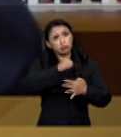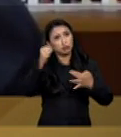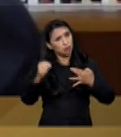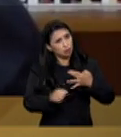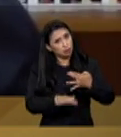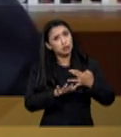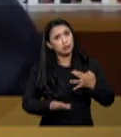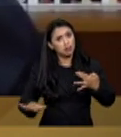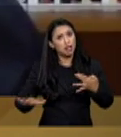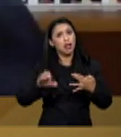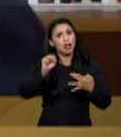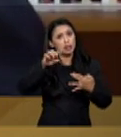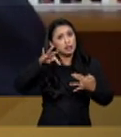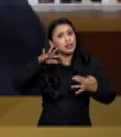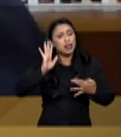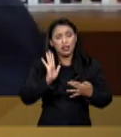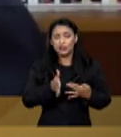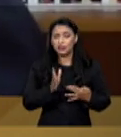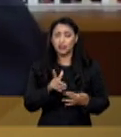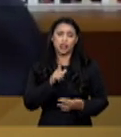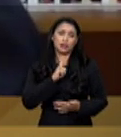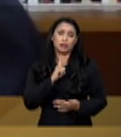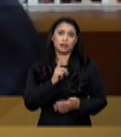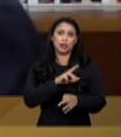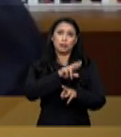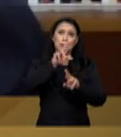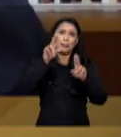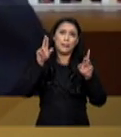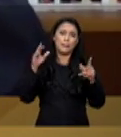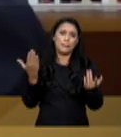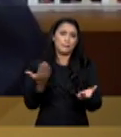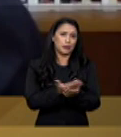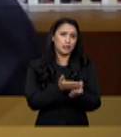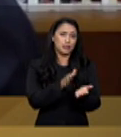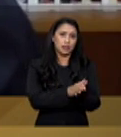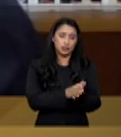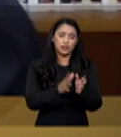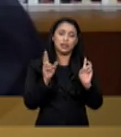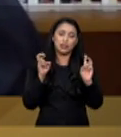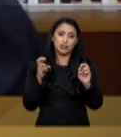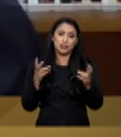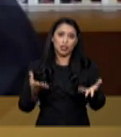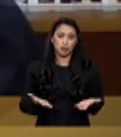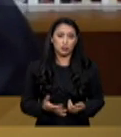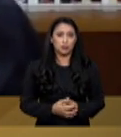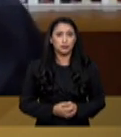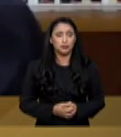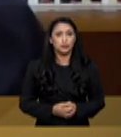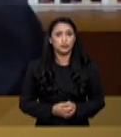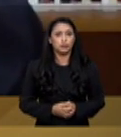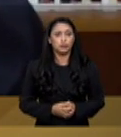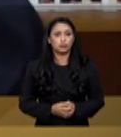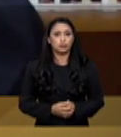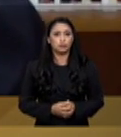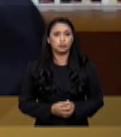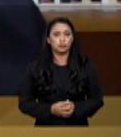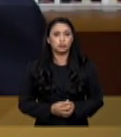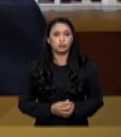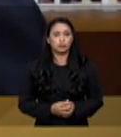jurisprudência do Supremo Tribunal Federal nessa matéria. Caminhando já para o fim, presidente,